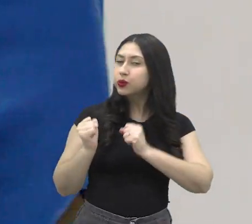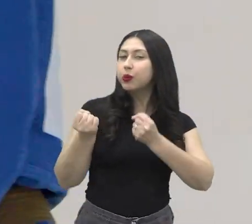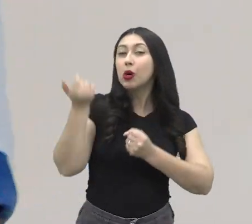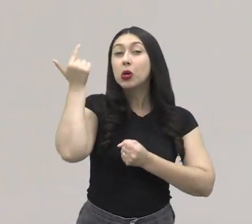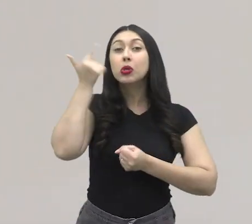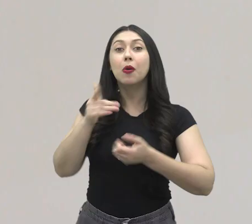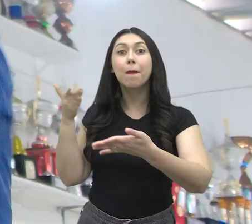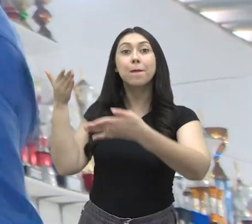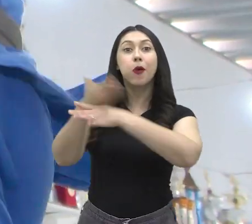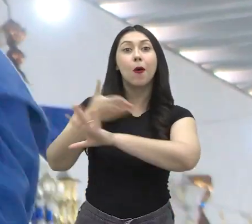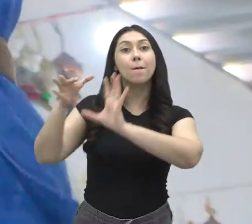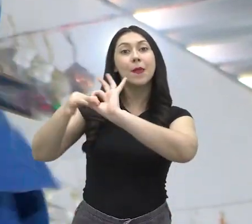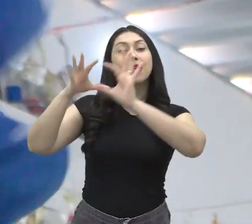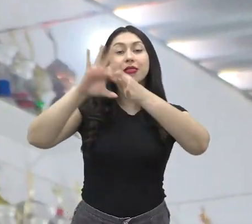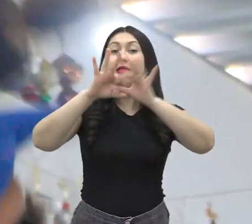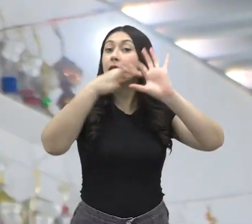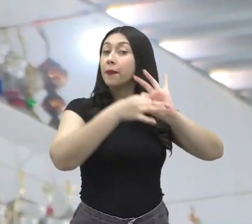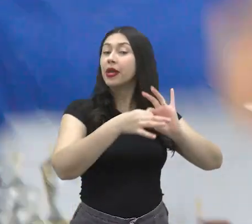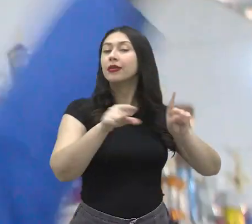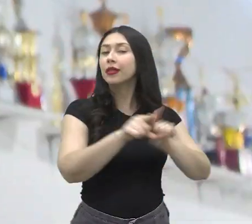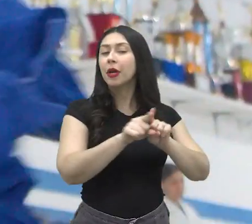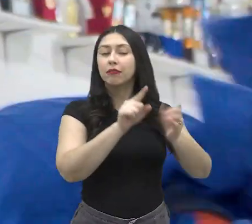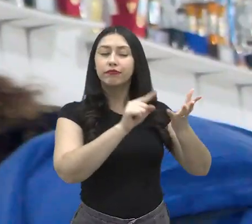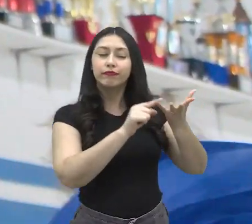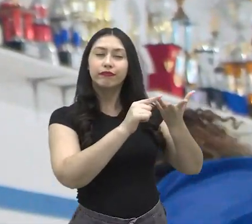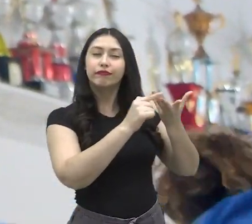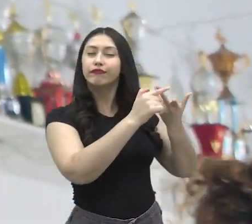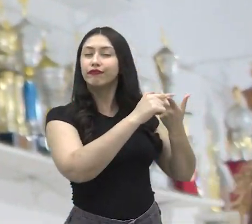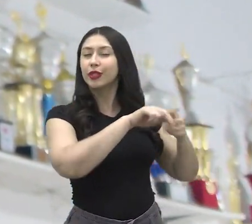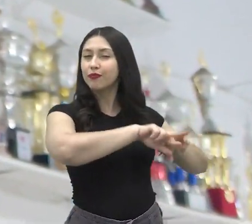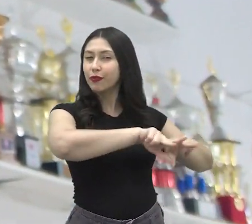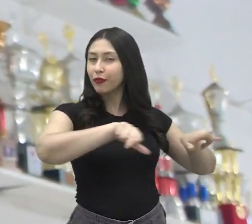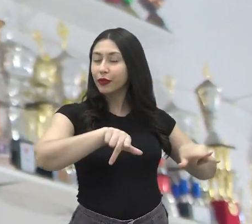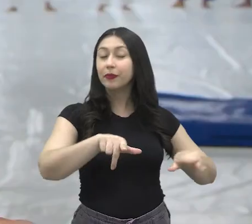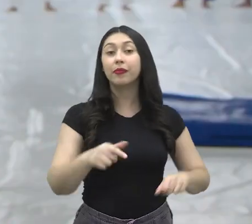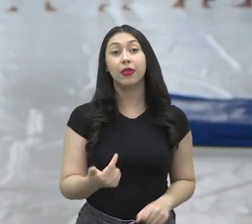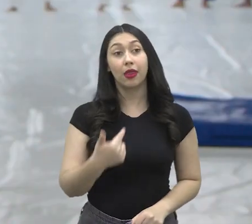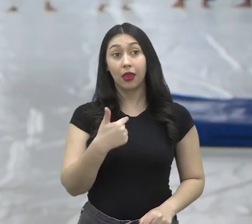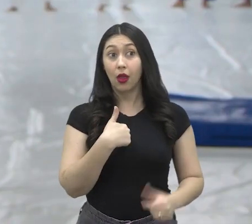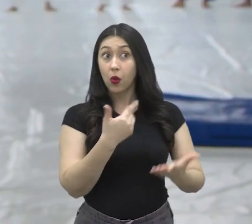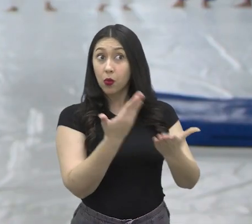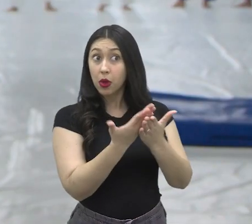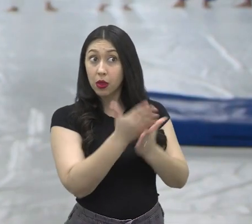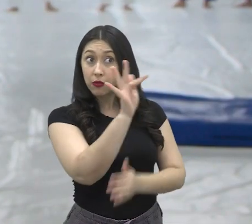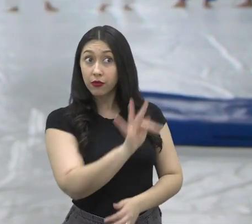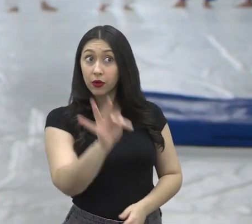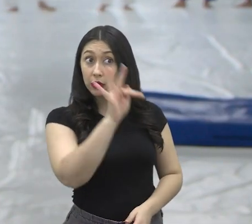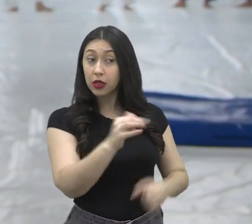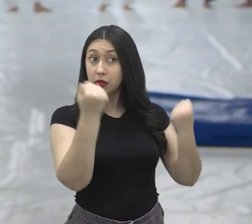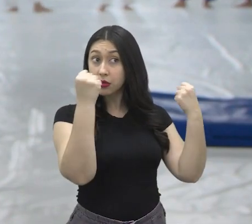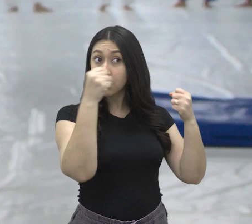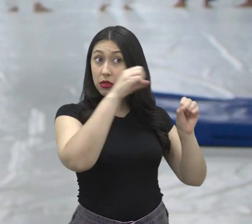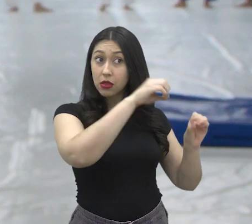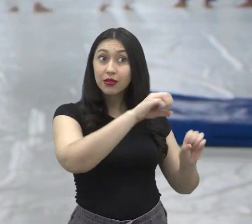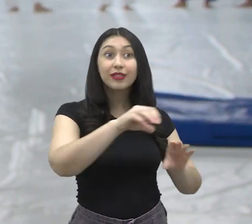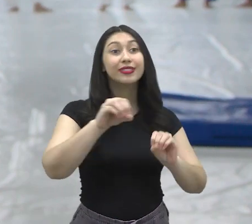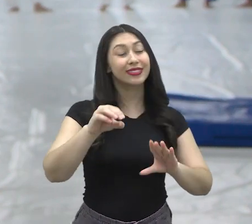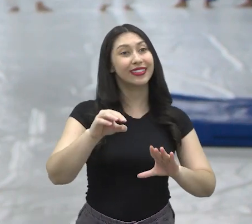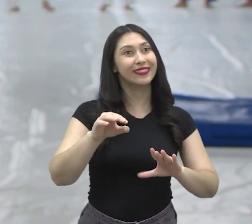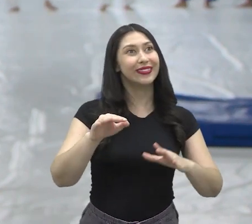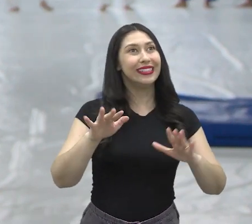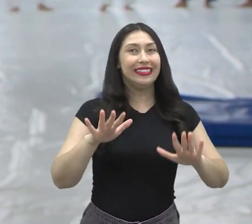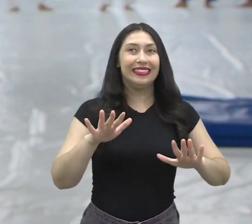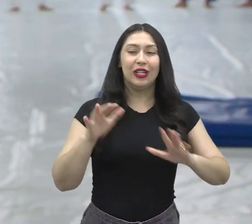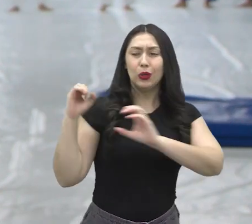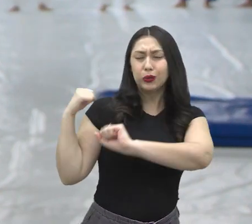atingir índice olímpico, mas também pensa em outras possibilidades para o futuro. Faço faculdade de Educação Física, que foi o judô